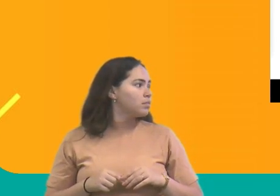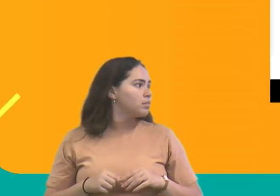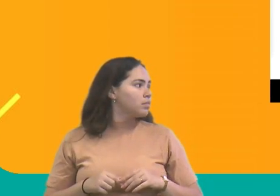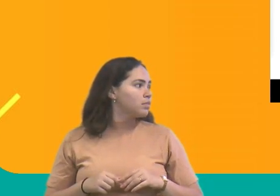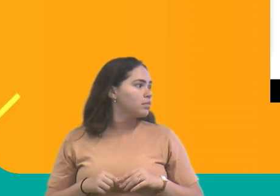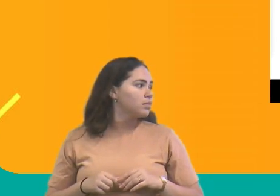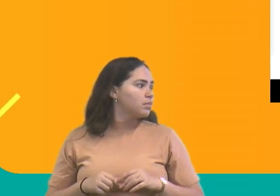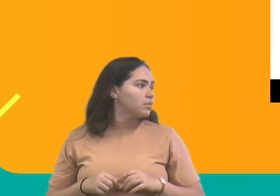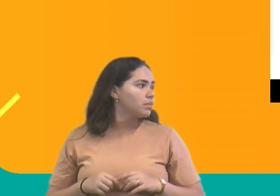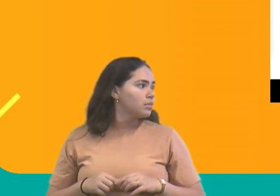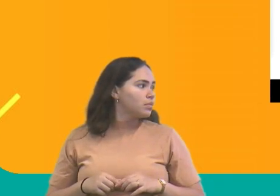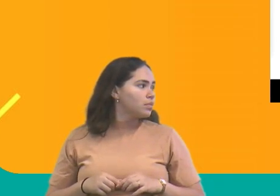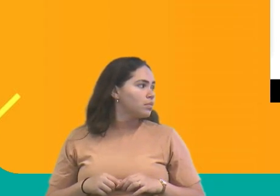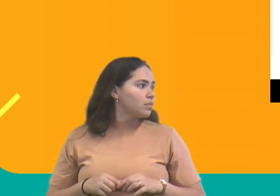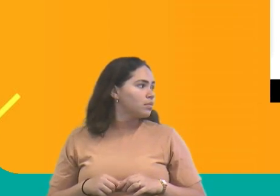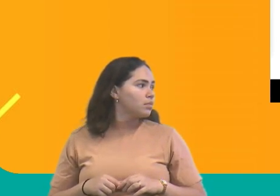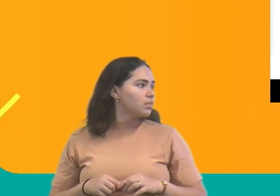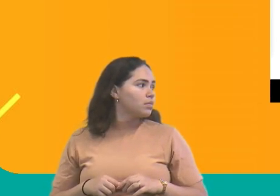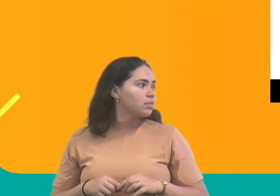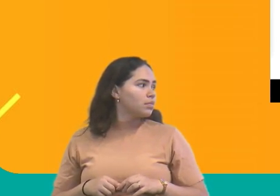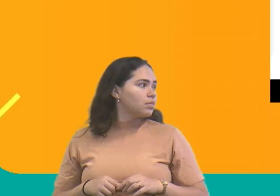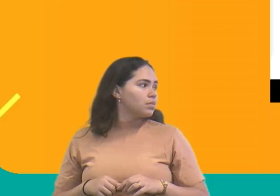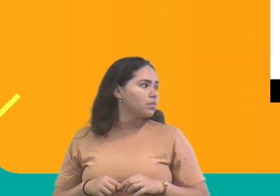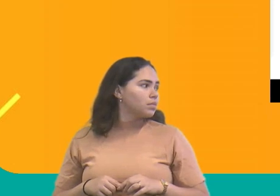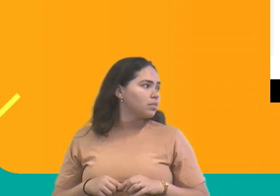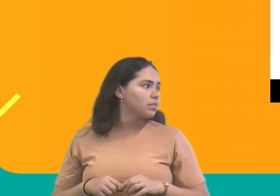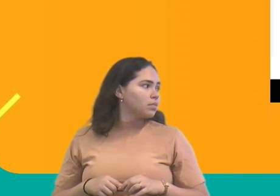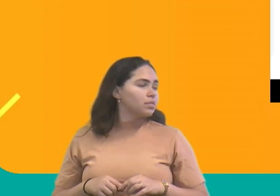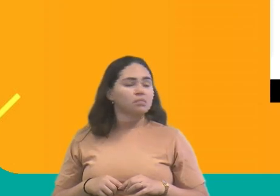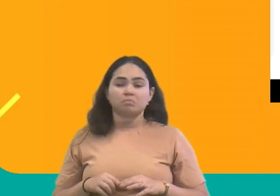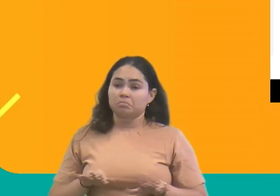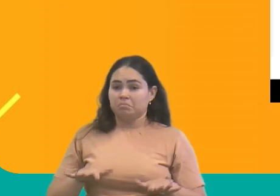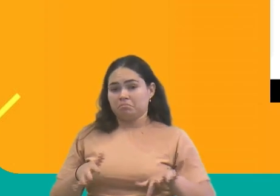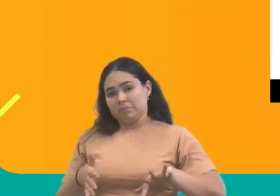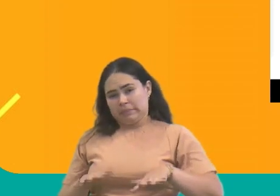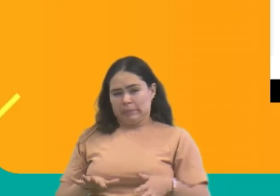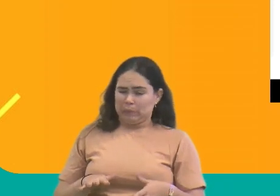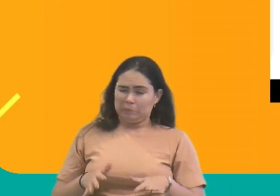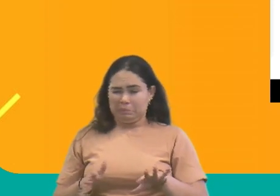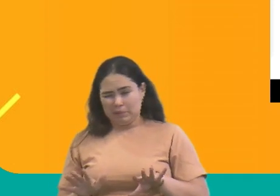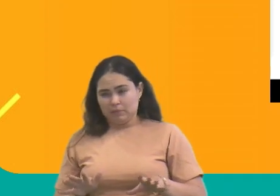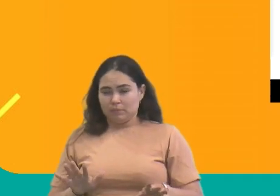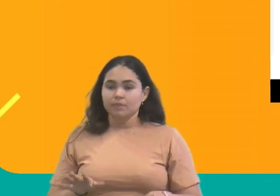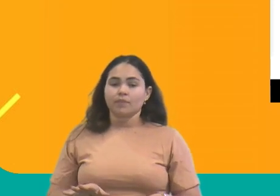Mais ou menos, tem um carboidrato, tem um ácido graxo insaturado. Está meio no caminho,